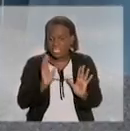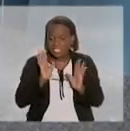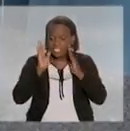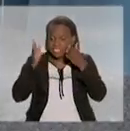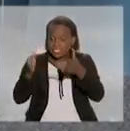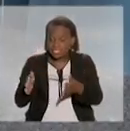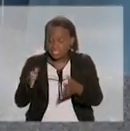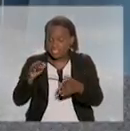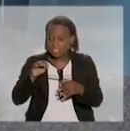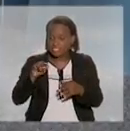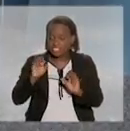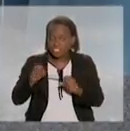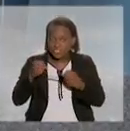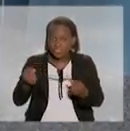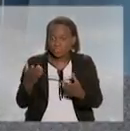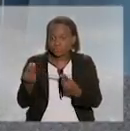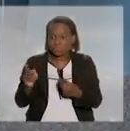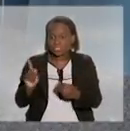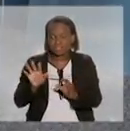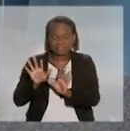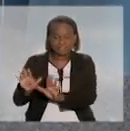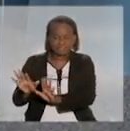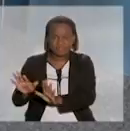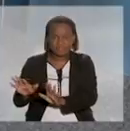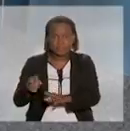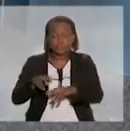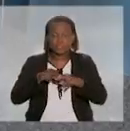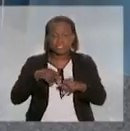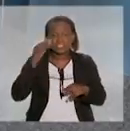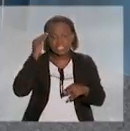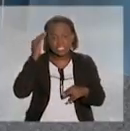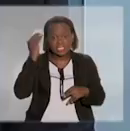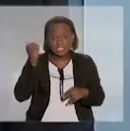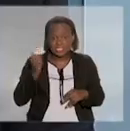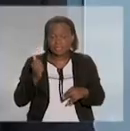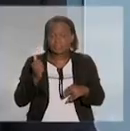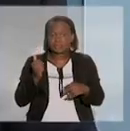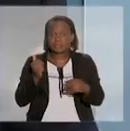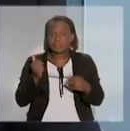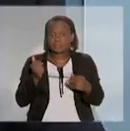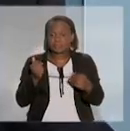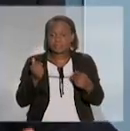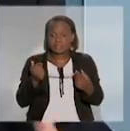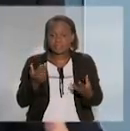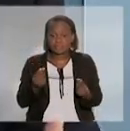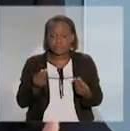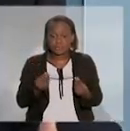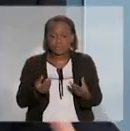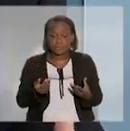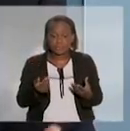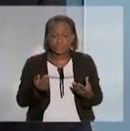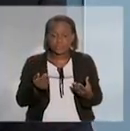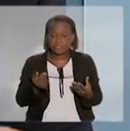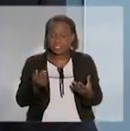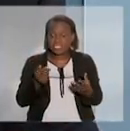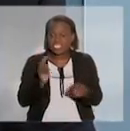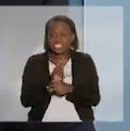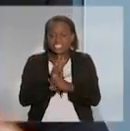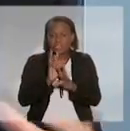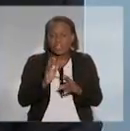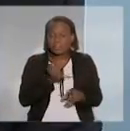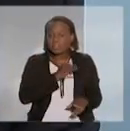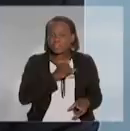acabam não canalizando muita energia e esforço nesse tipo de política por entender que isso é algo muito, eu